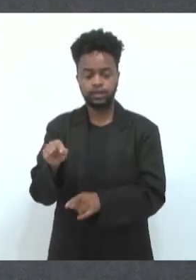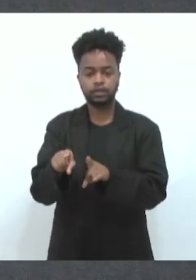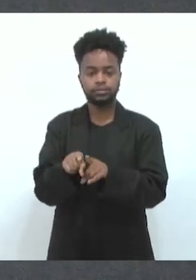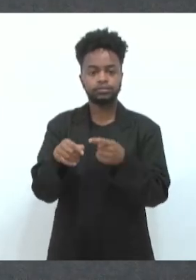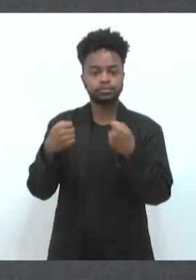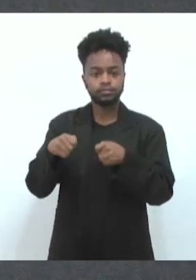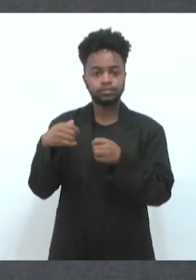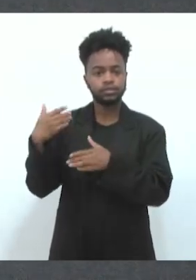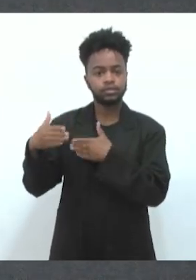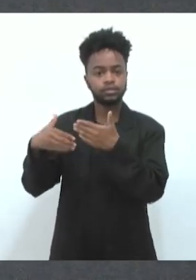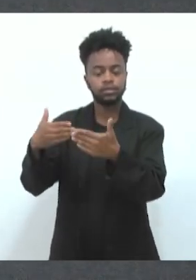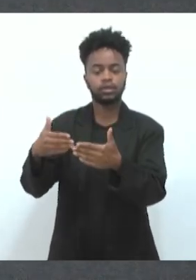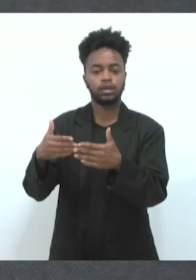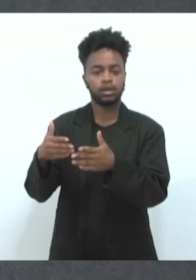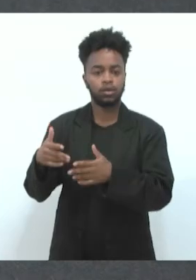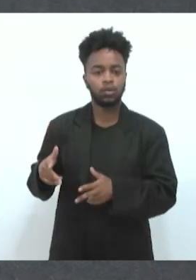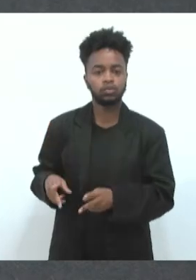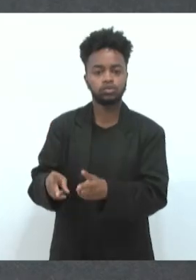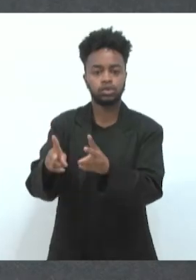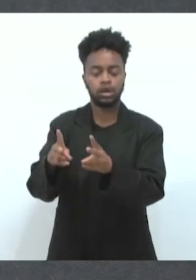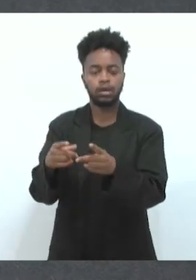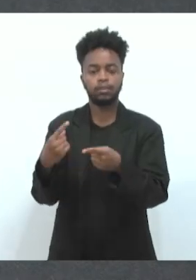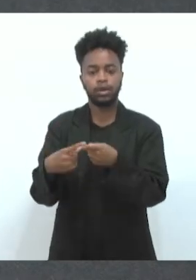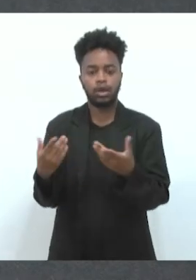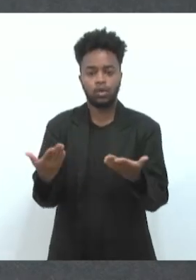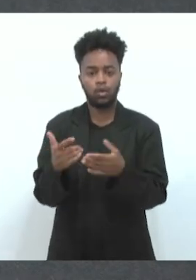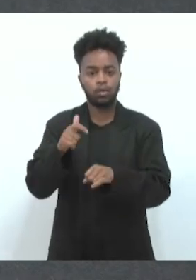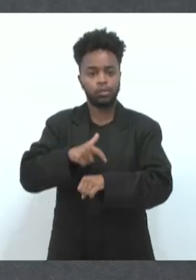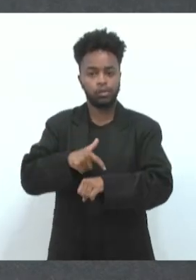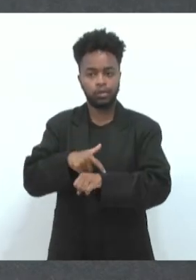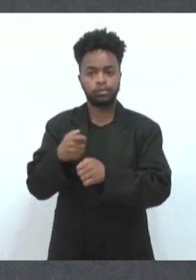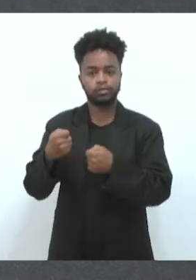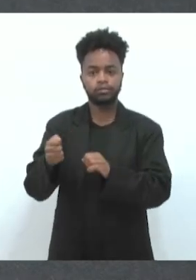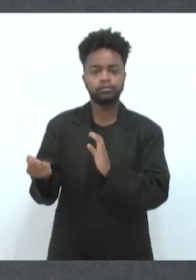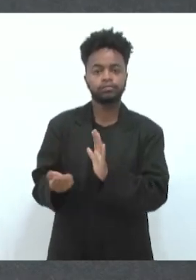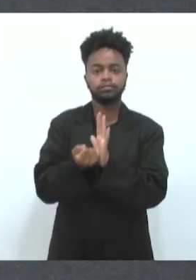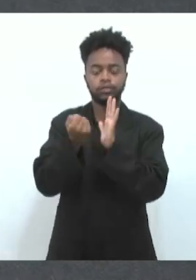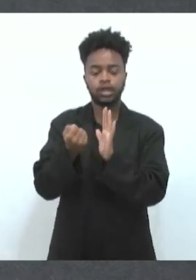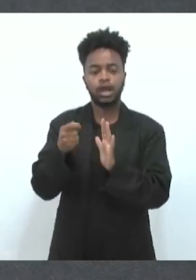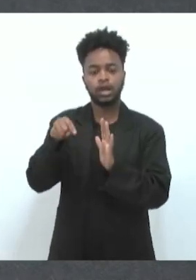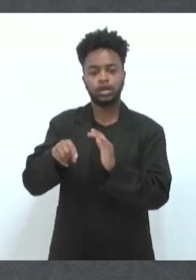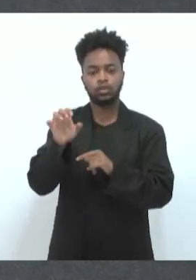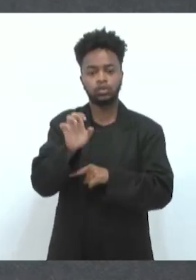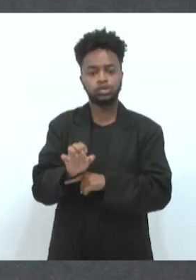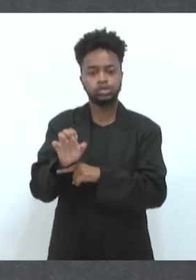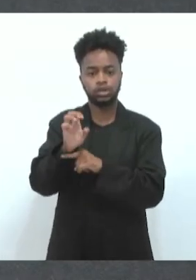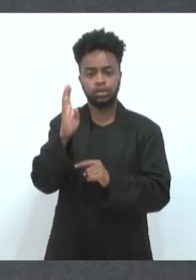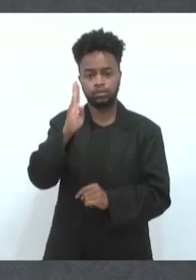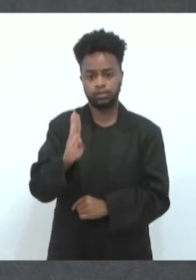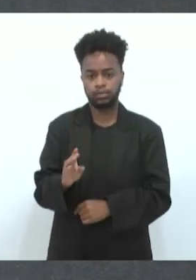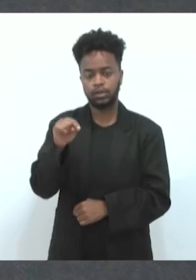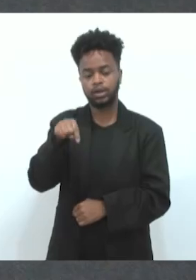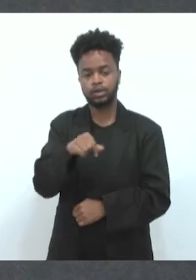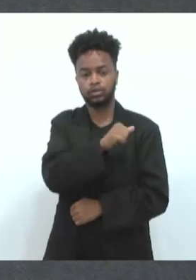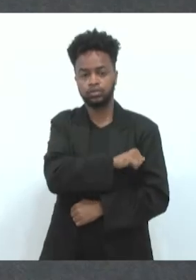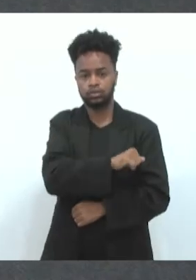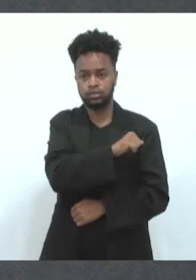esse momento seja um momento de Estado. O Estado brasileiro, o Estado do Rio de